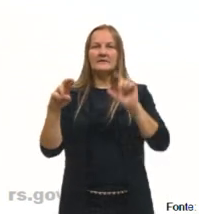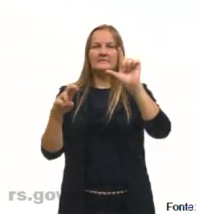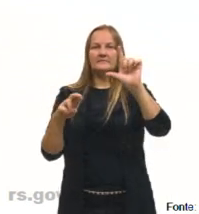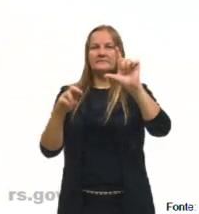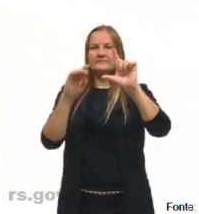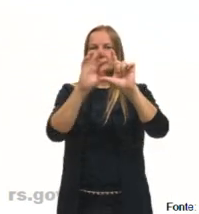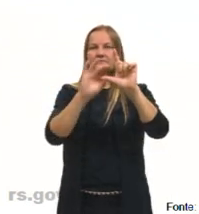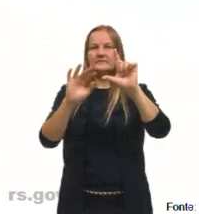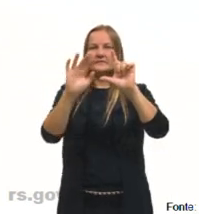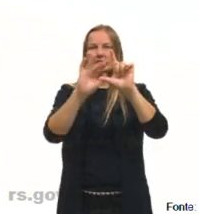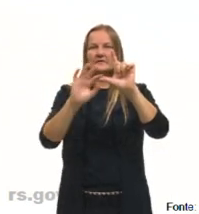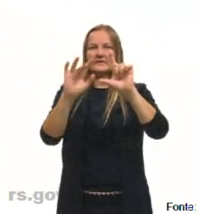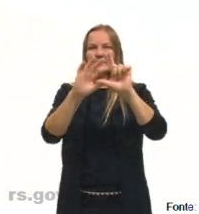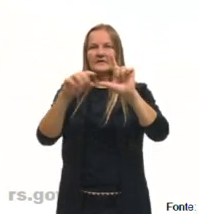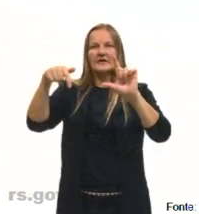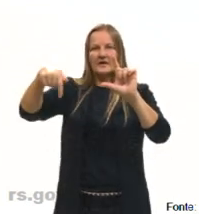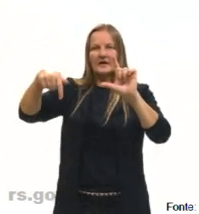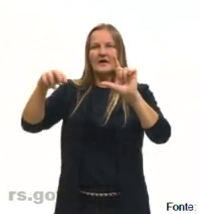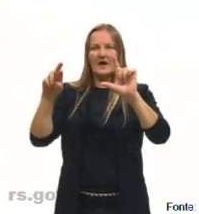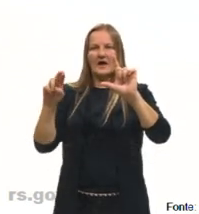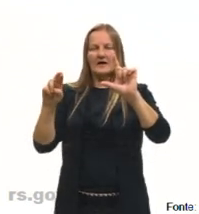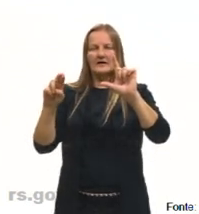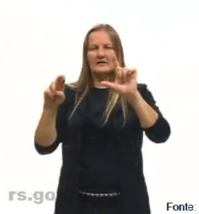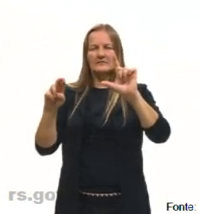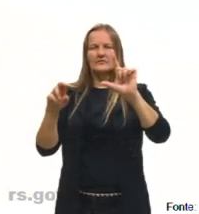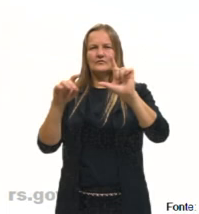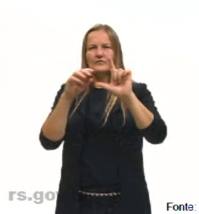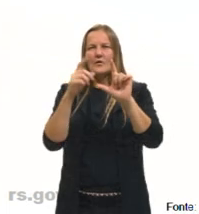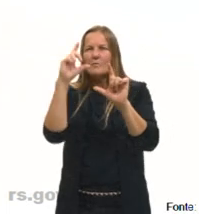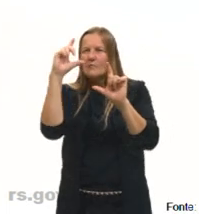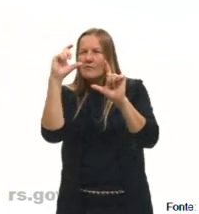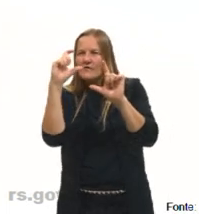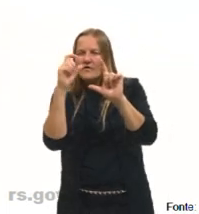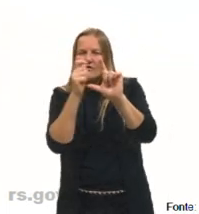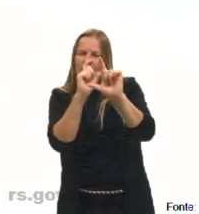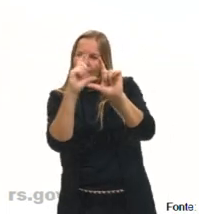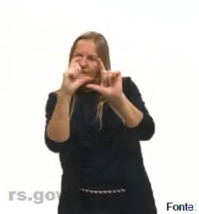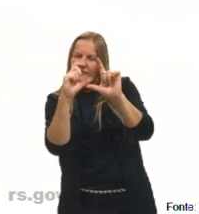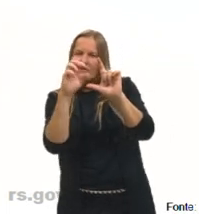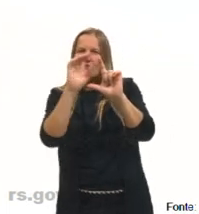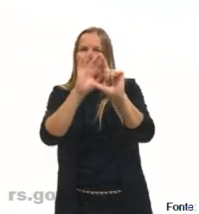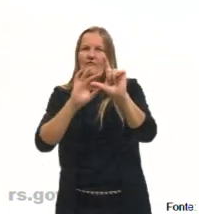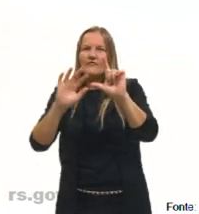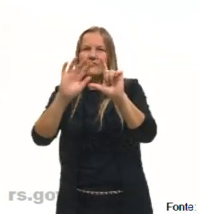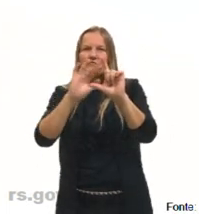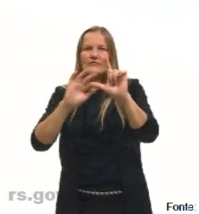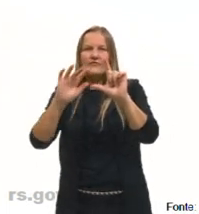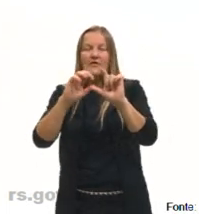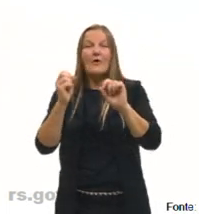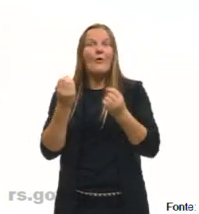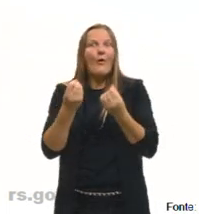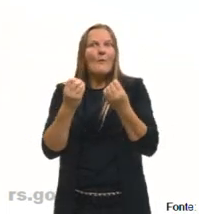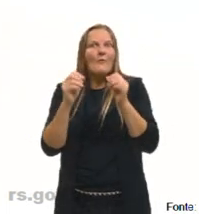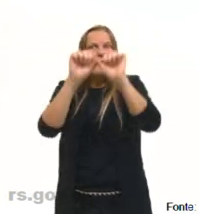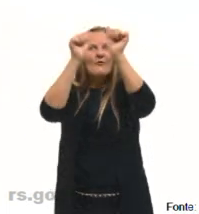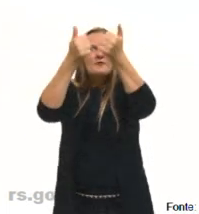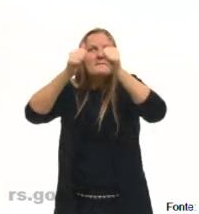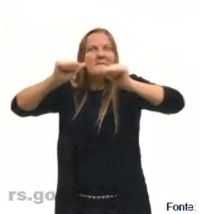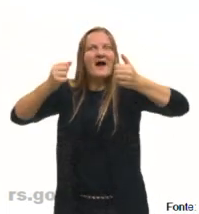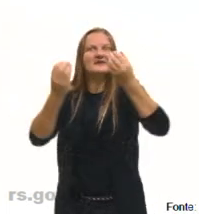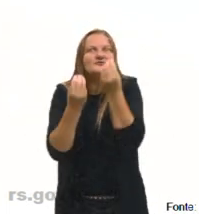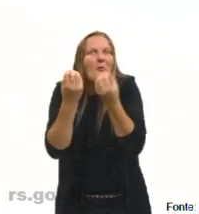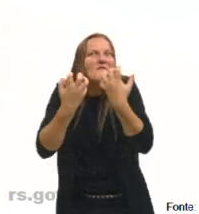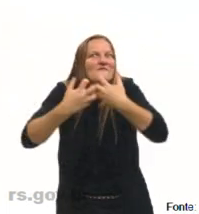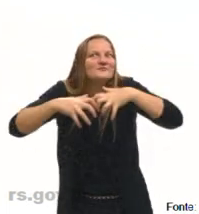aí dessa dessas imagens não é observar se as imagens entender um pouquinho mais como é que funciona aí